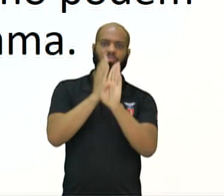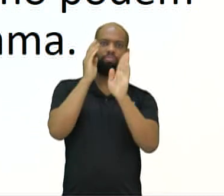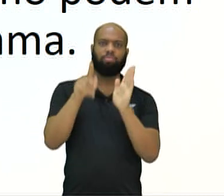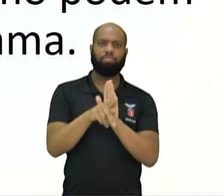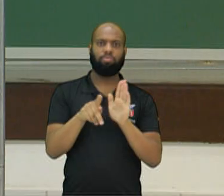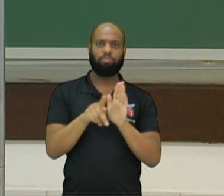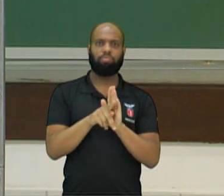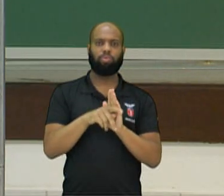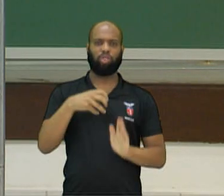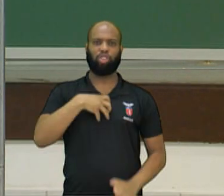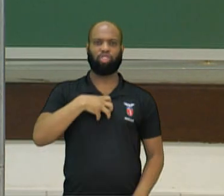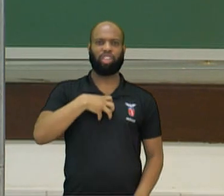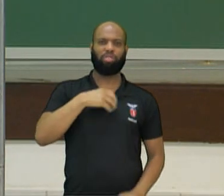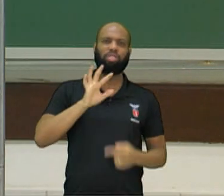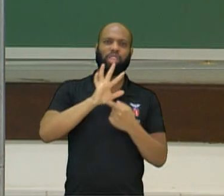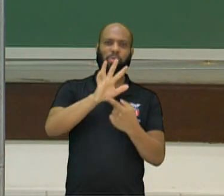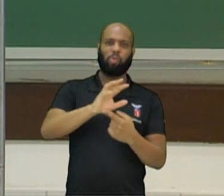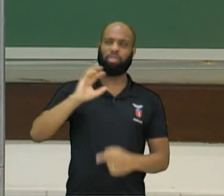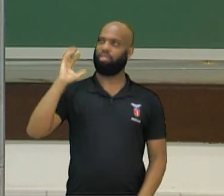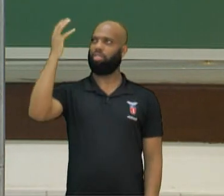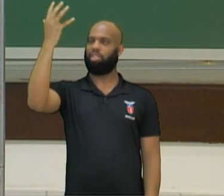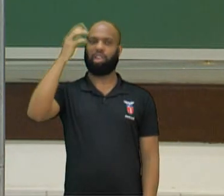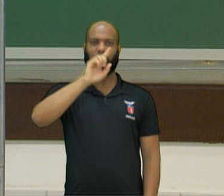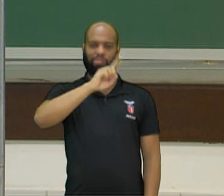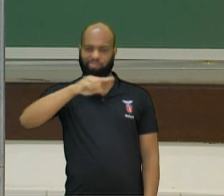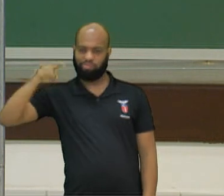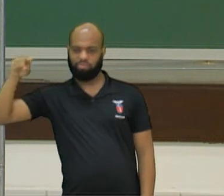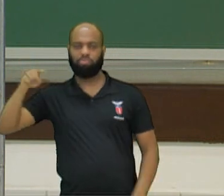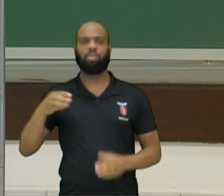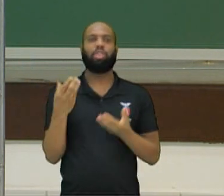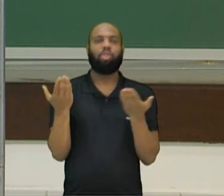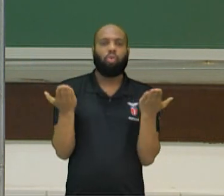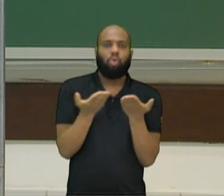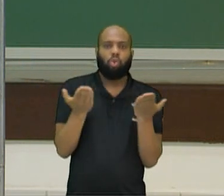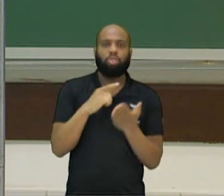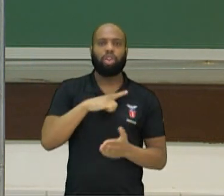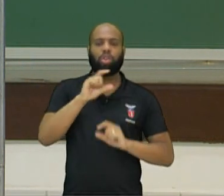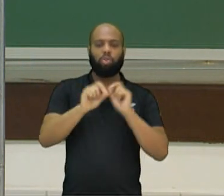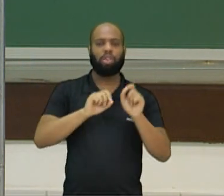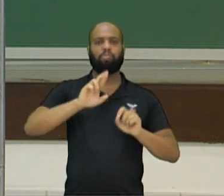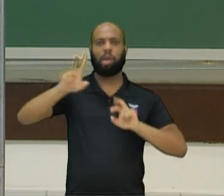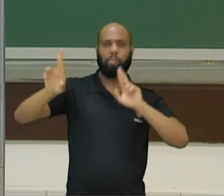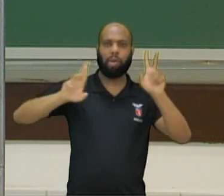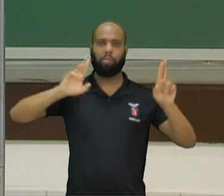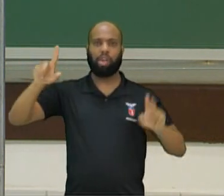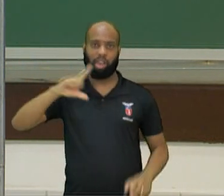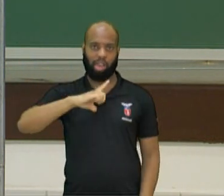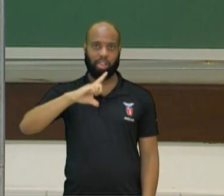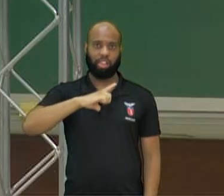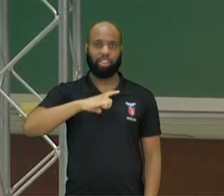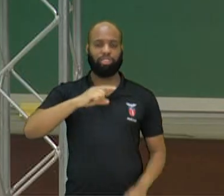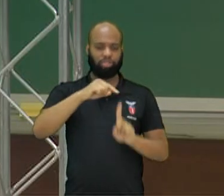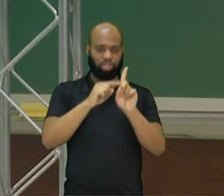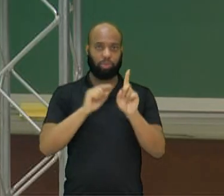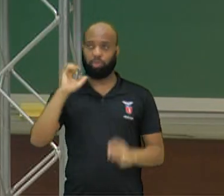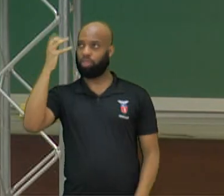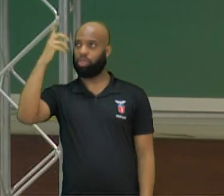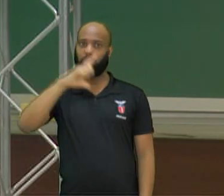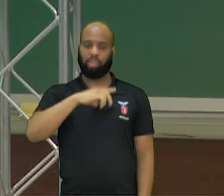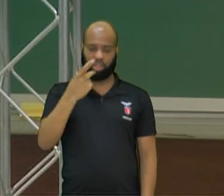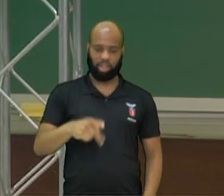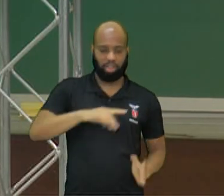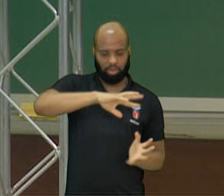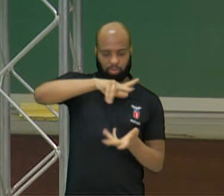em um climograma. Então o que nós veremos na aula de hoje são os diferentes tipos climáticos existentes no